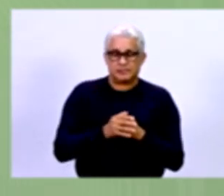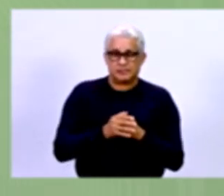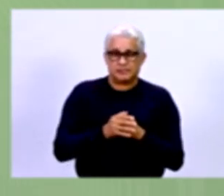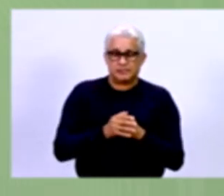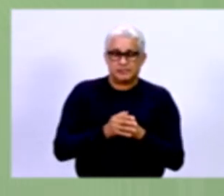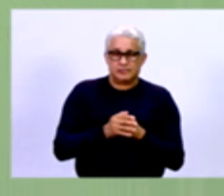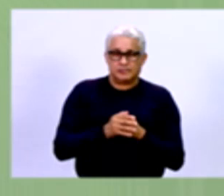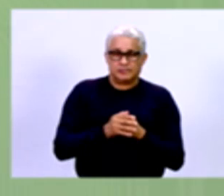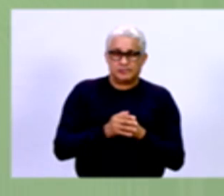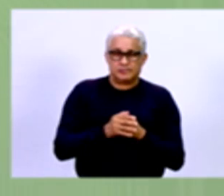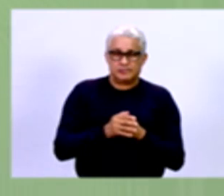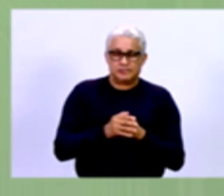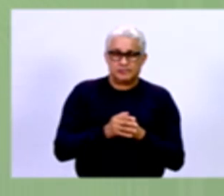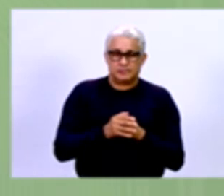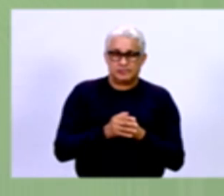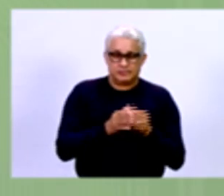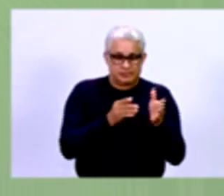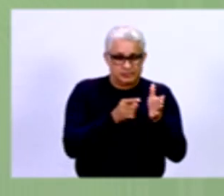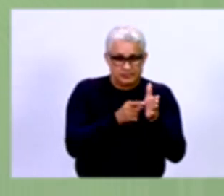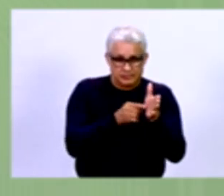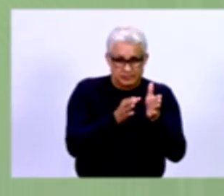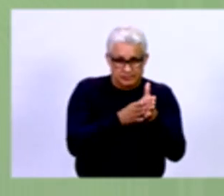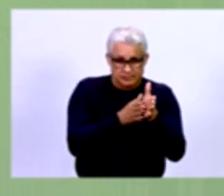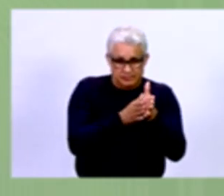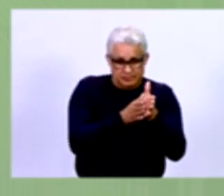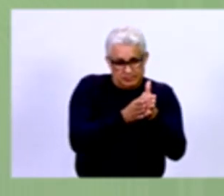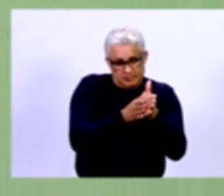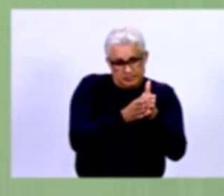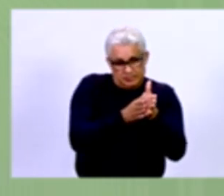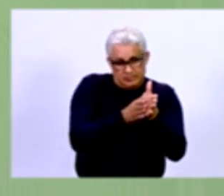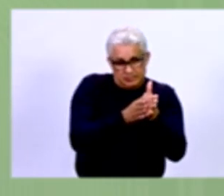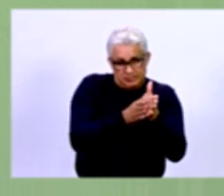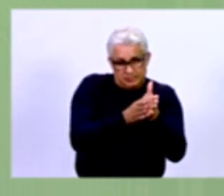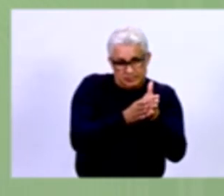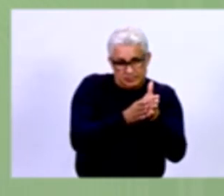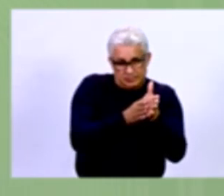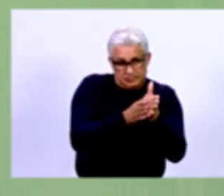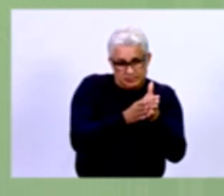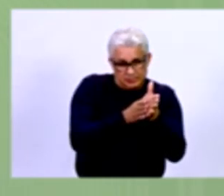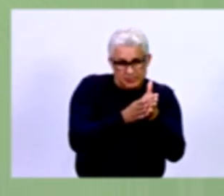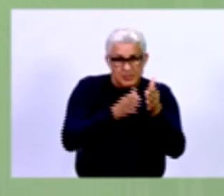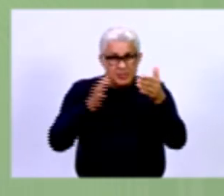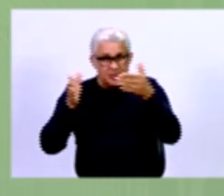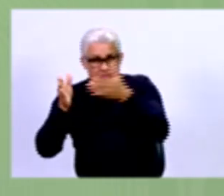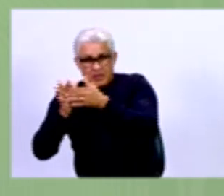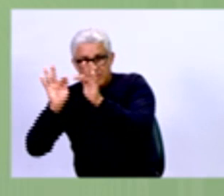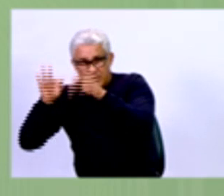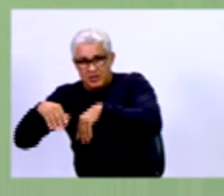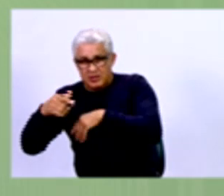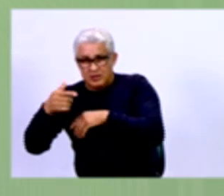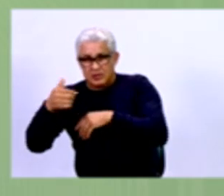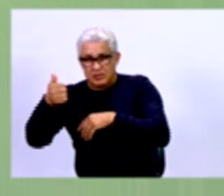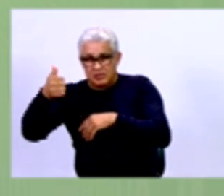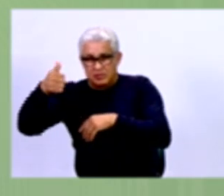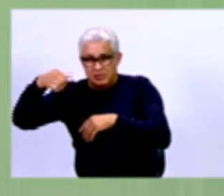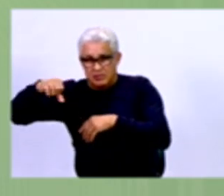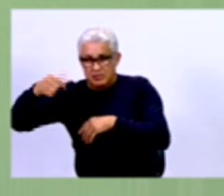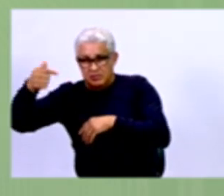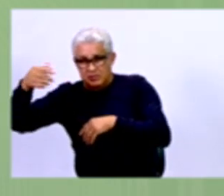período que vai dos anos até o final dos anos 70, o nosso